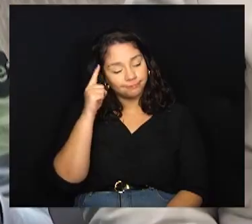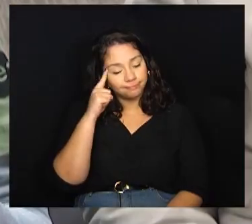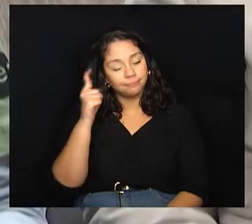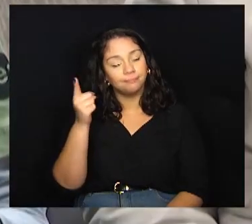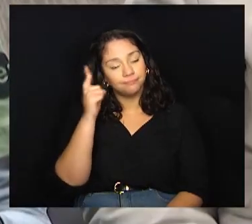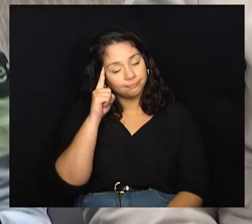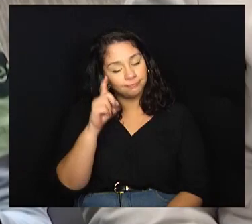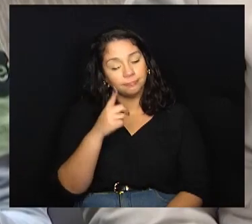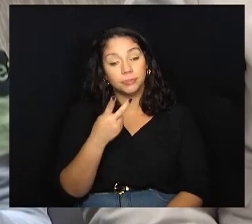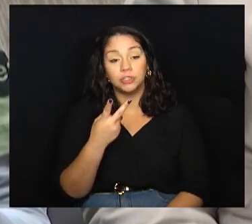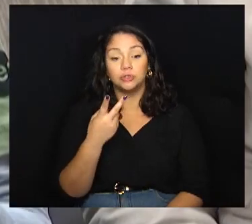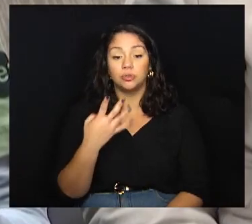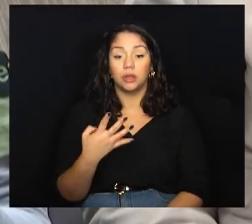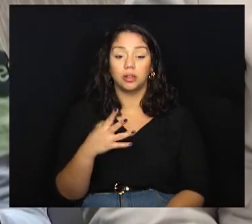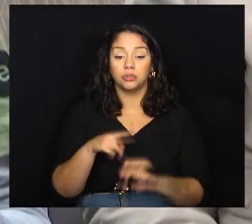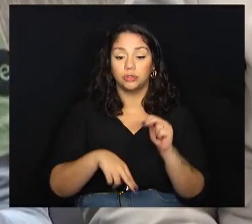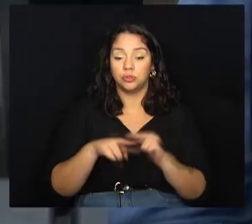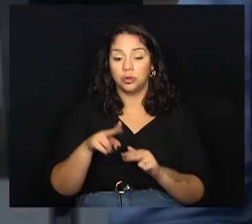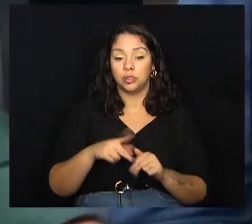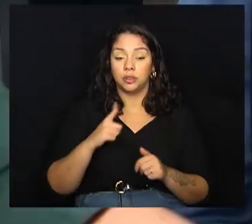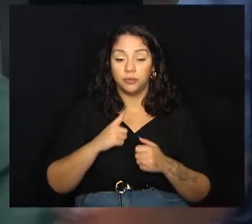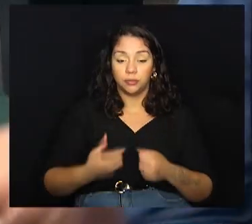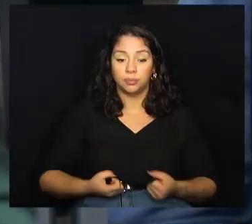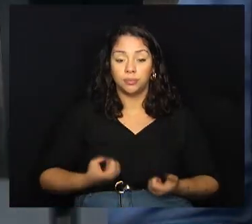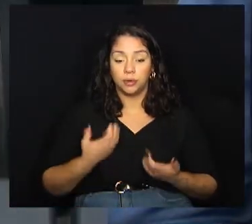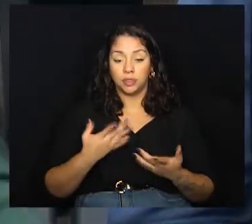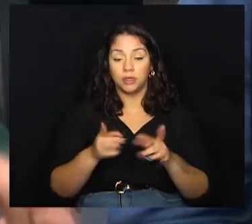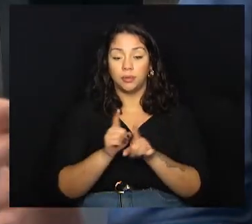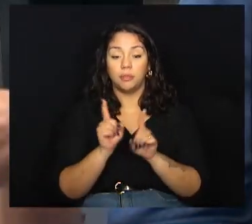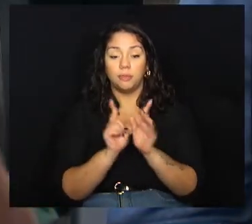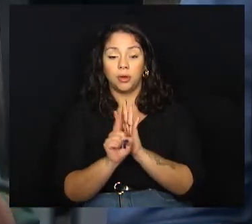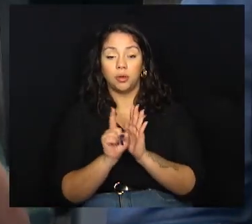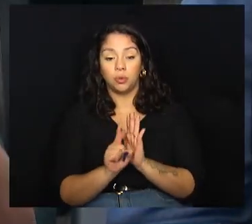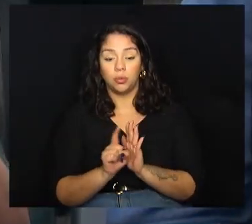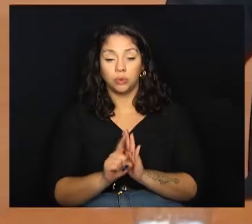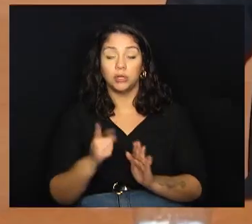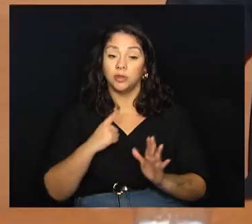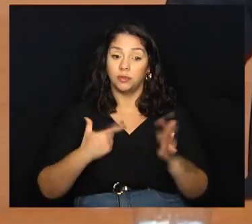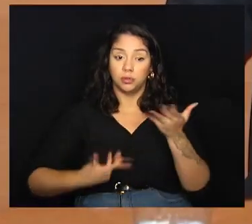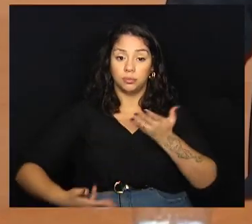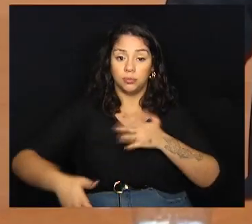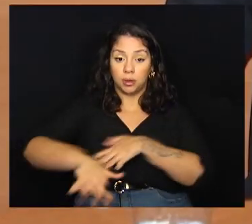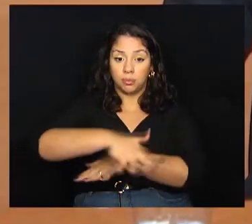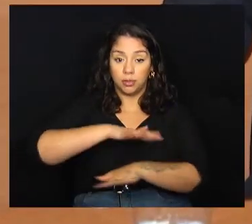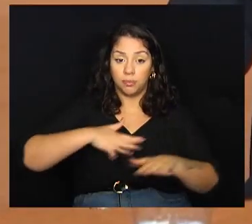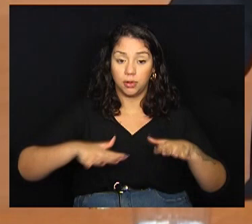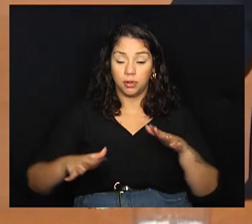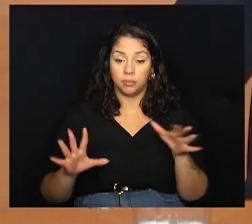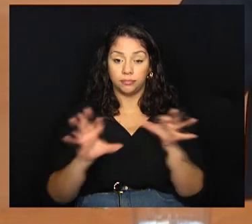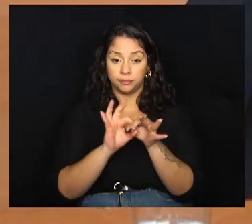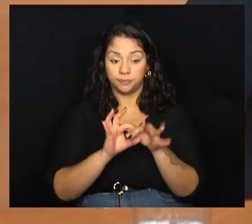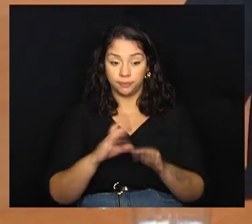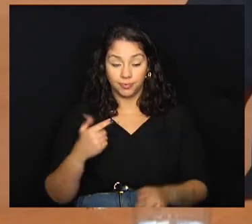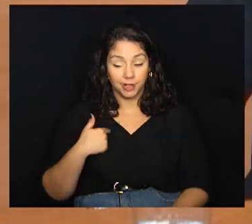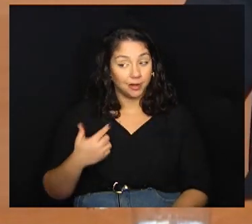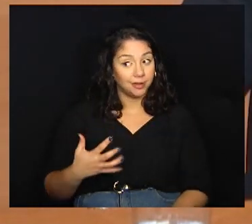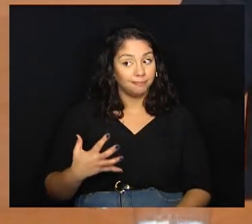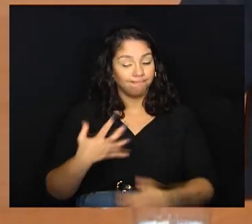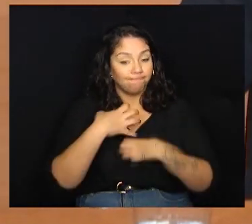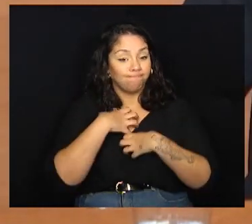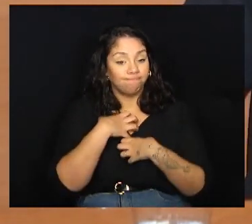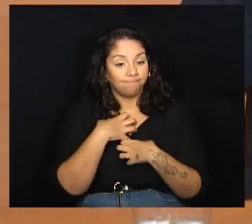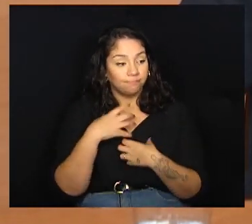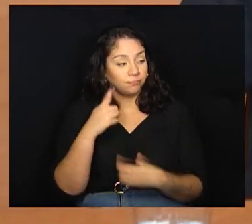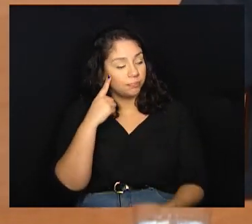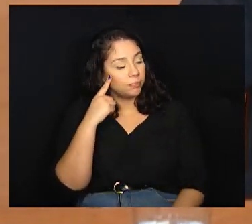junho. Depoimentos e perguntas sobre o tema movimentaram o encontro. Daqui a pouco eu sinto aquele barulho